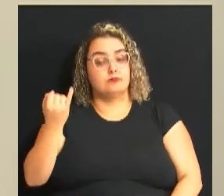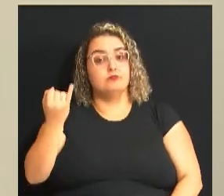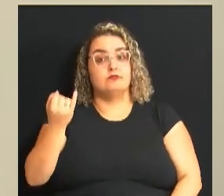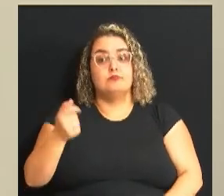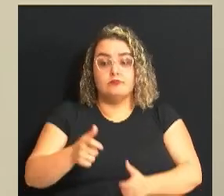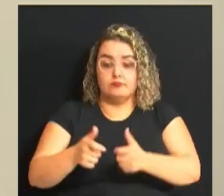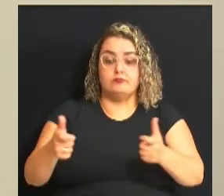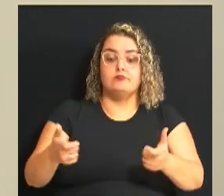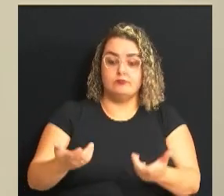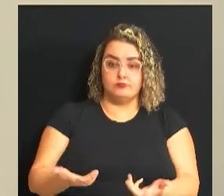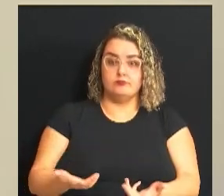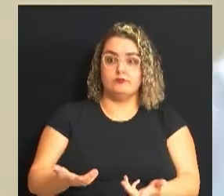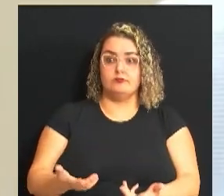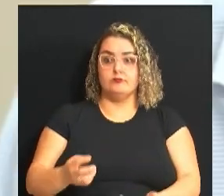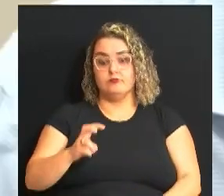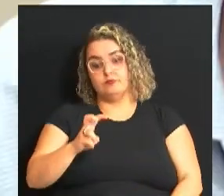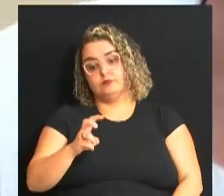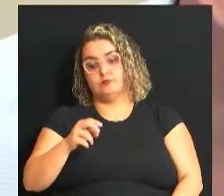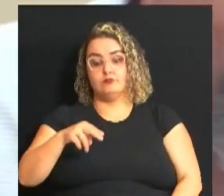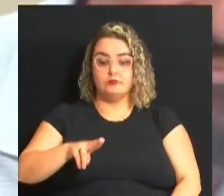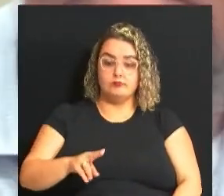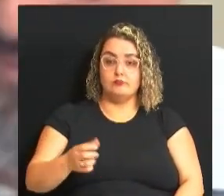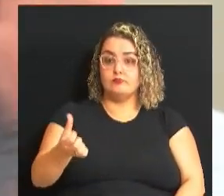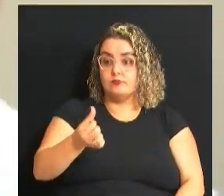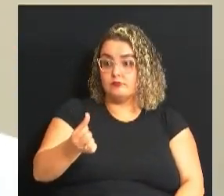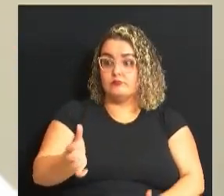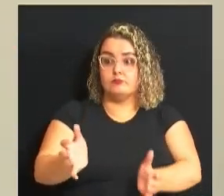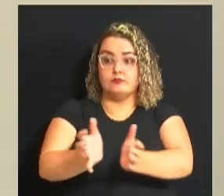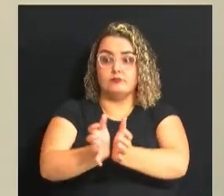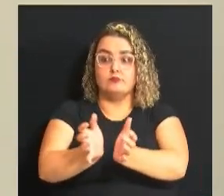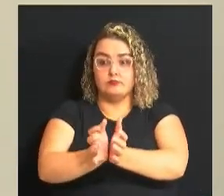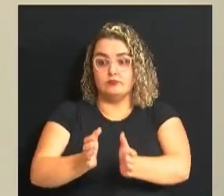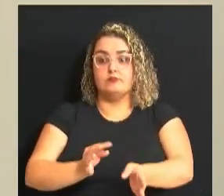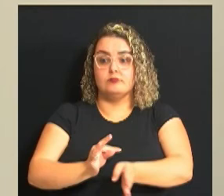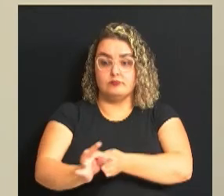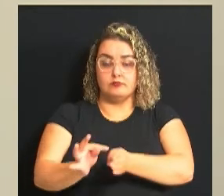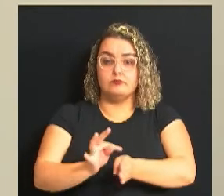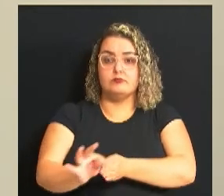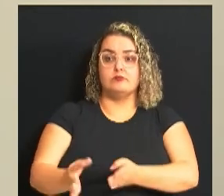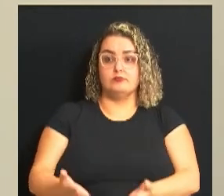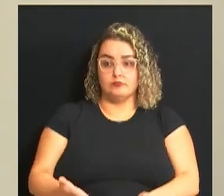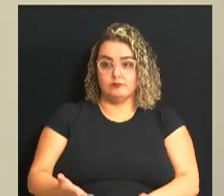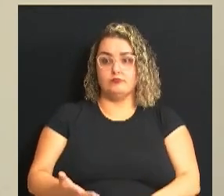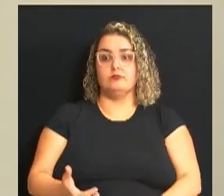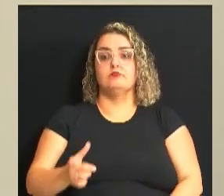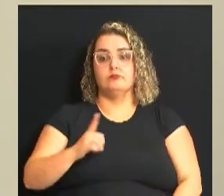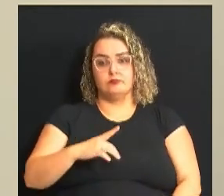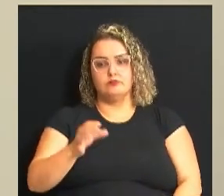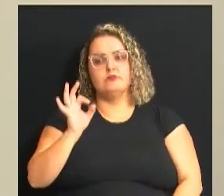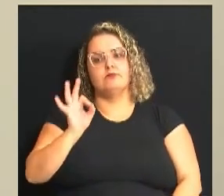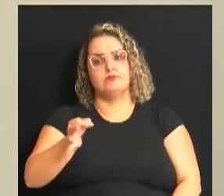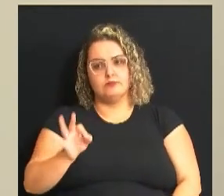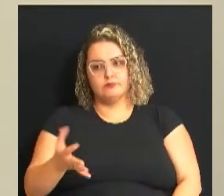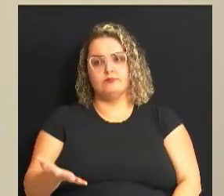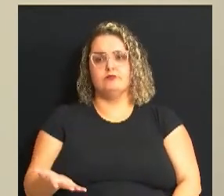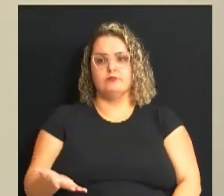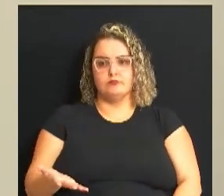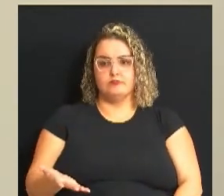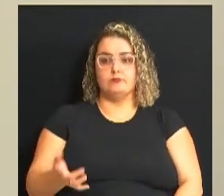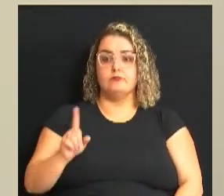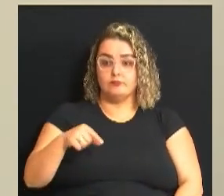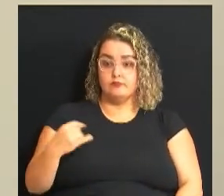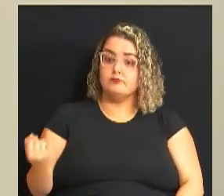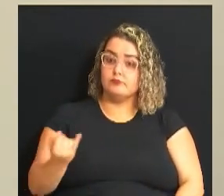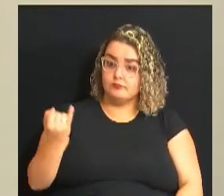aí de 5 ou 6º grupo de conselheiros tutelares, que eu tenho certeza, e aliás, muito importante